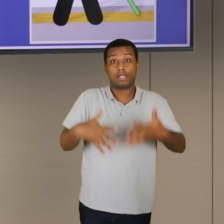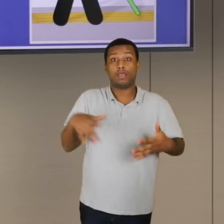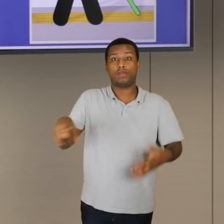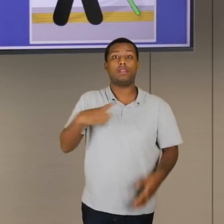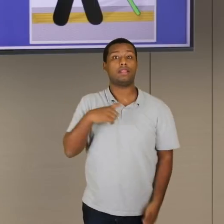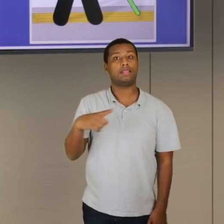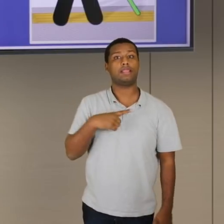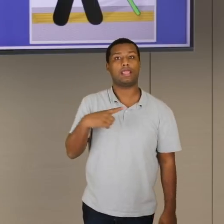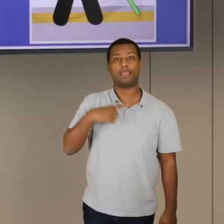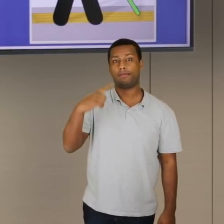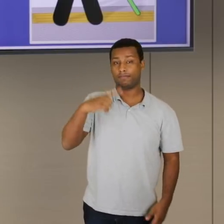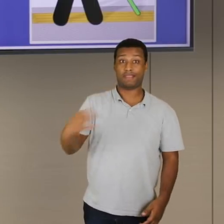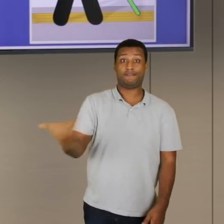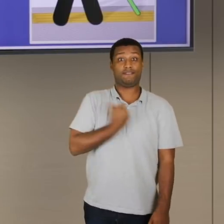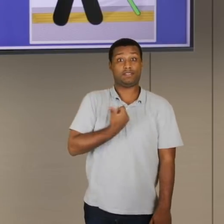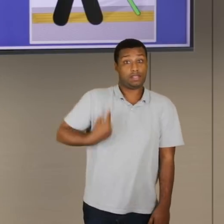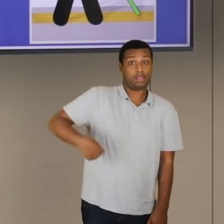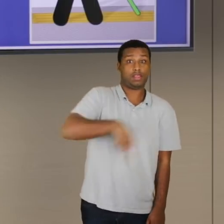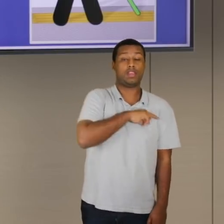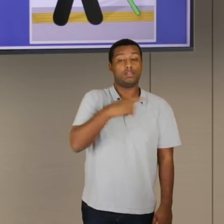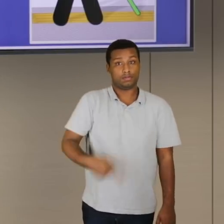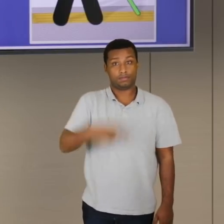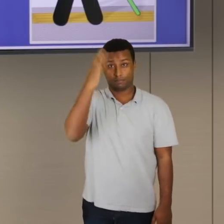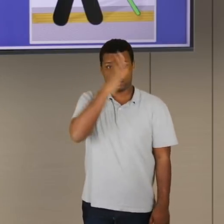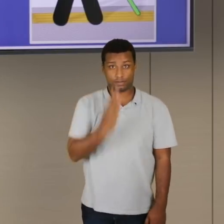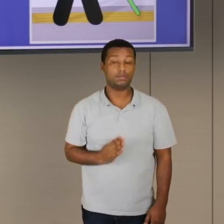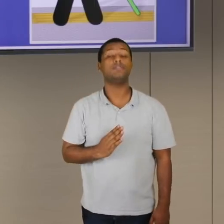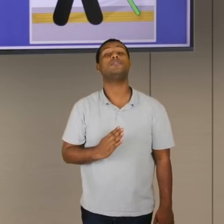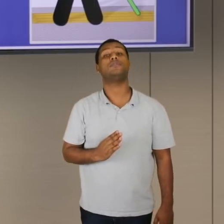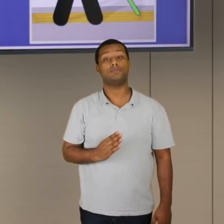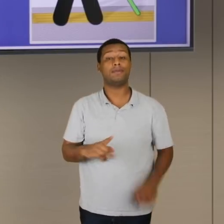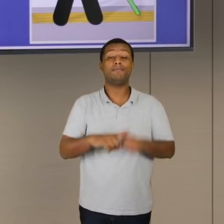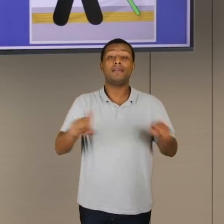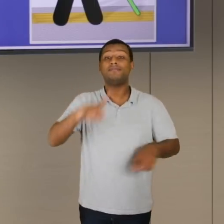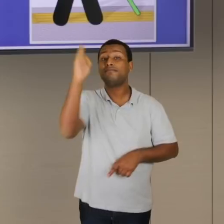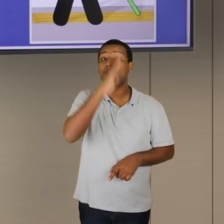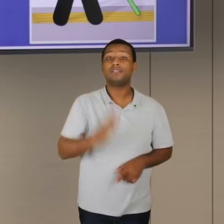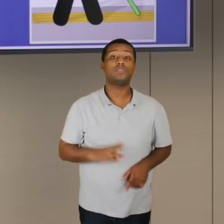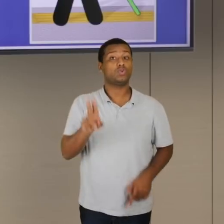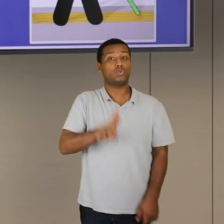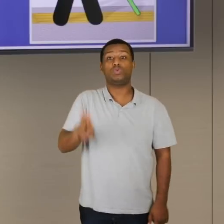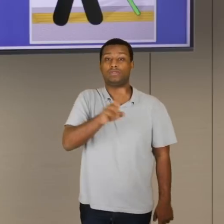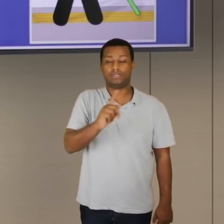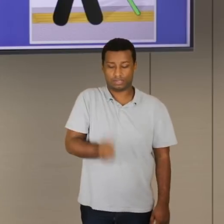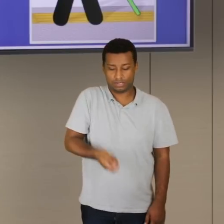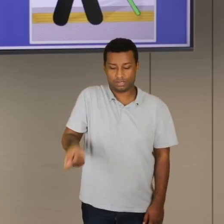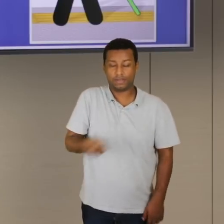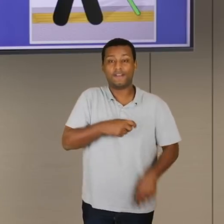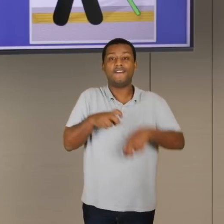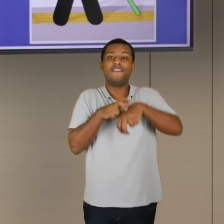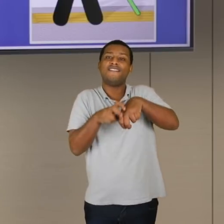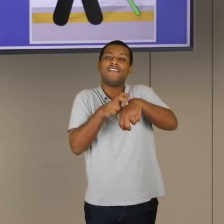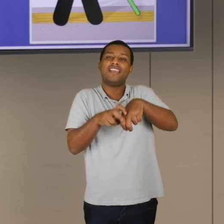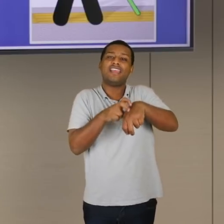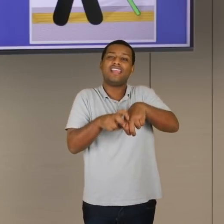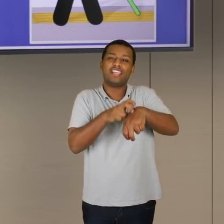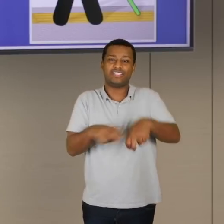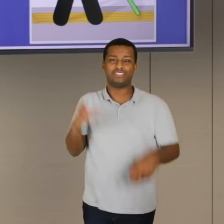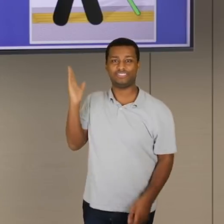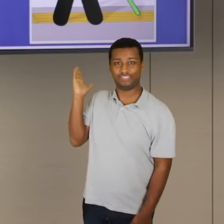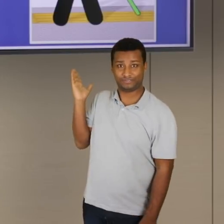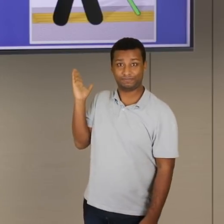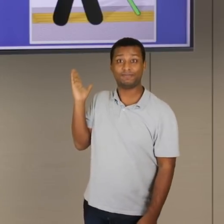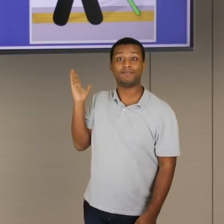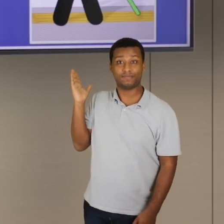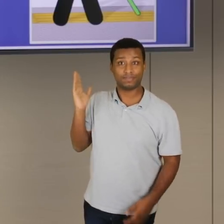todo um processo de aprender a usar a bengala, porque não é simplesmente chegar e fazer. Aquela bengala, ela dá a